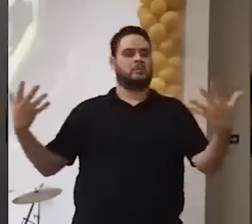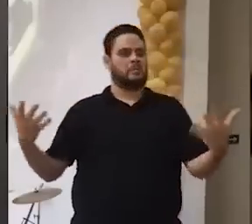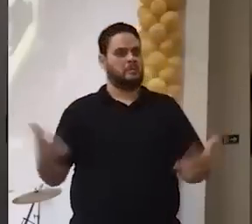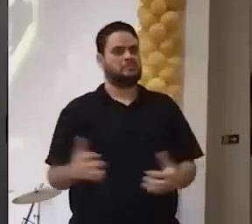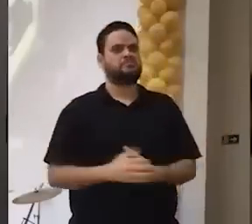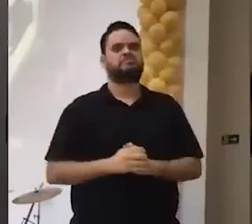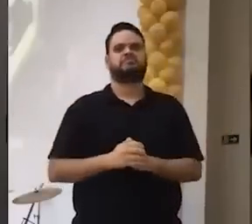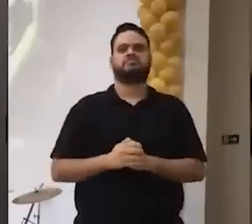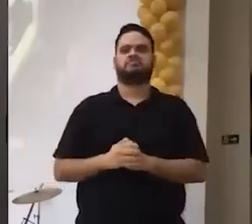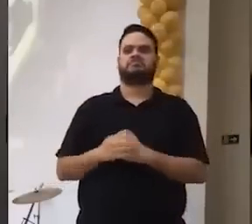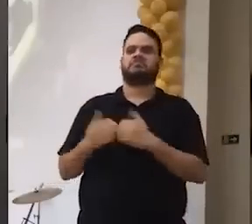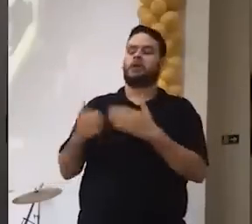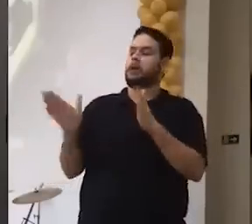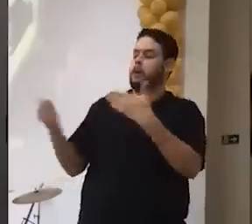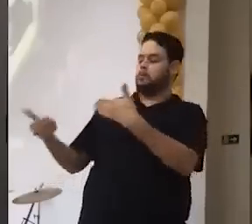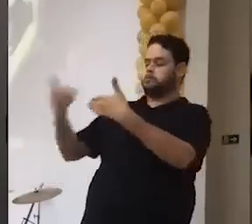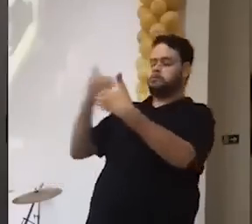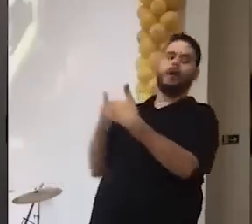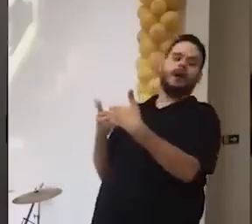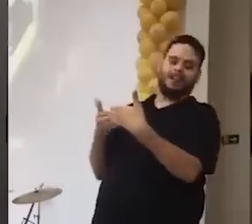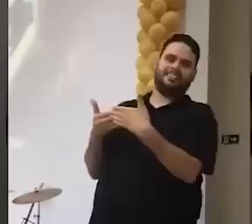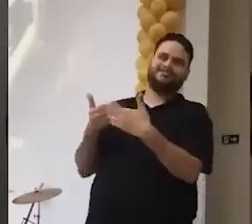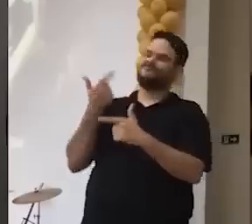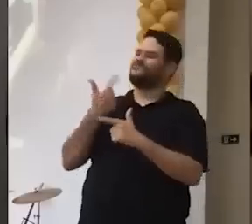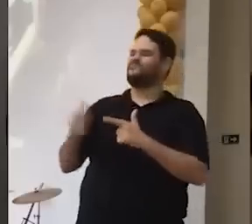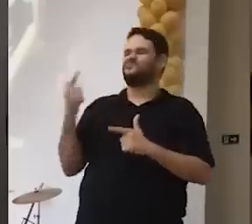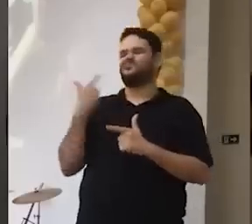Portas para dentro, um problema.